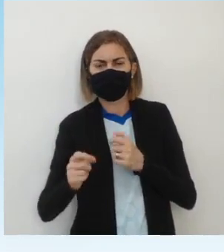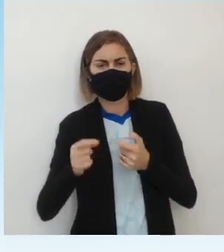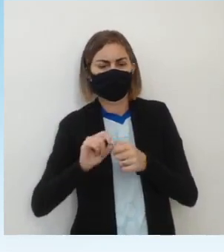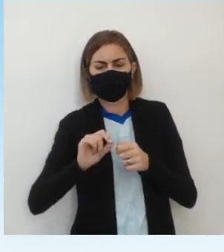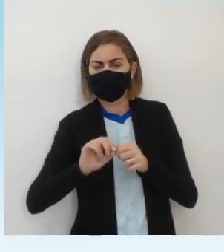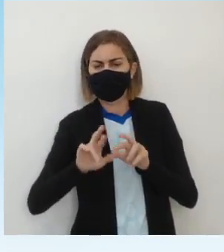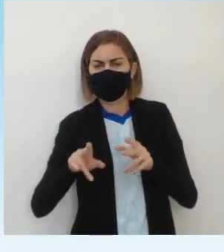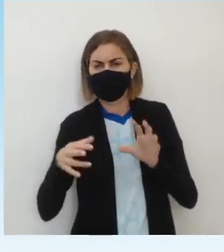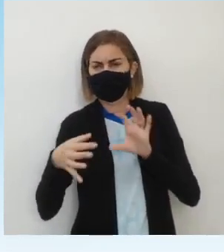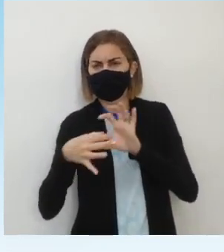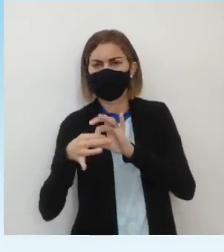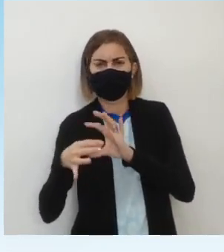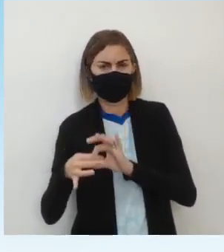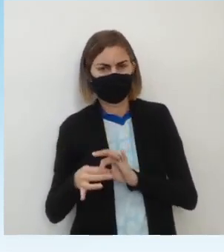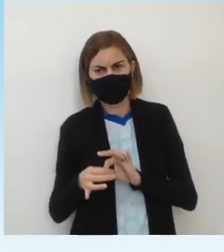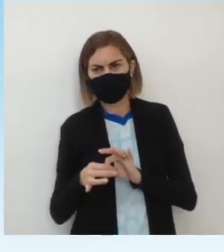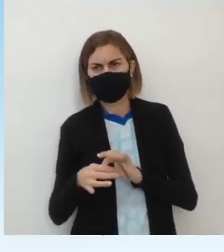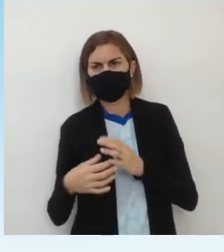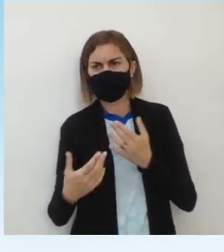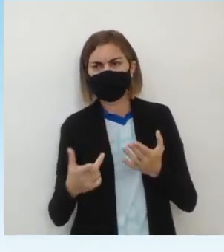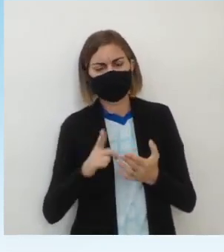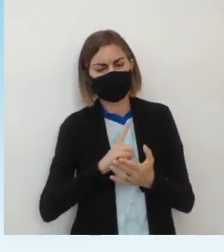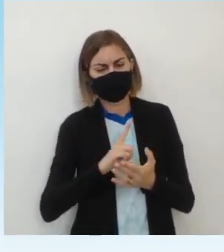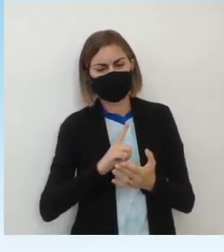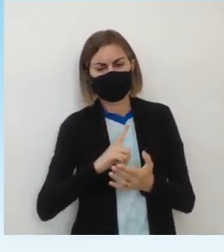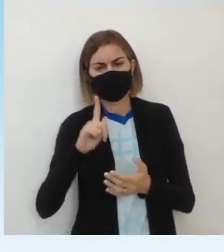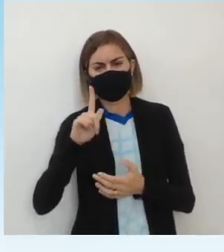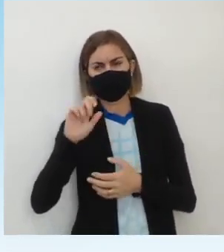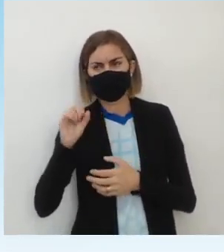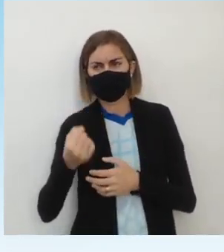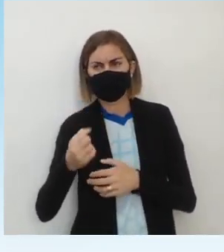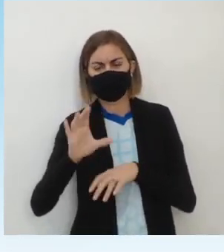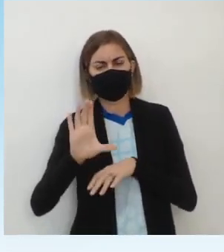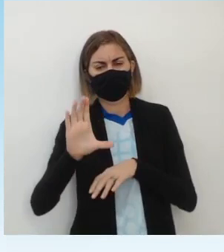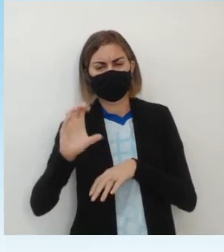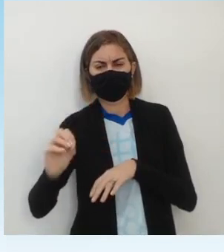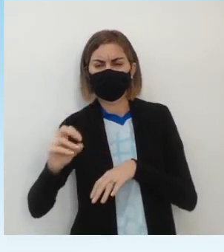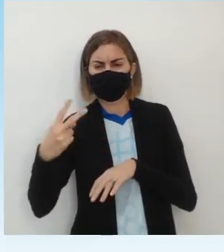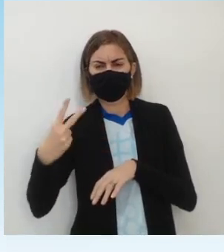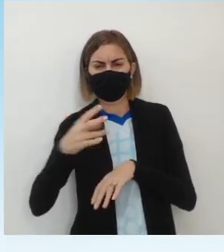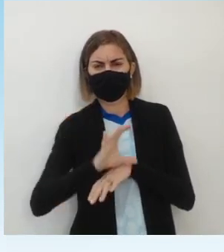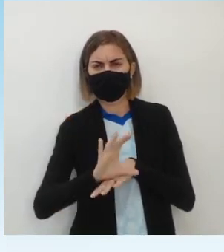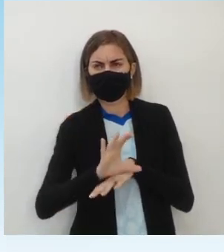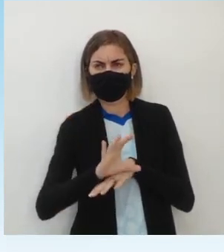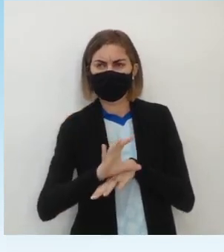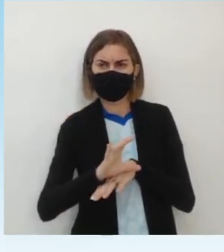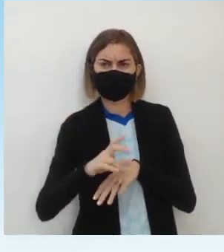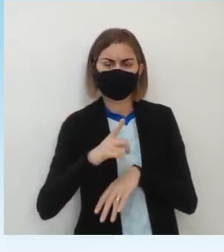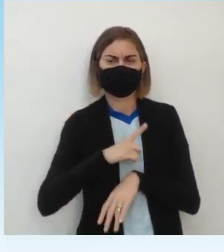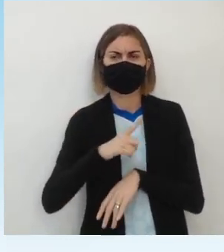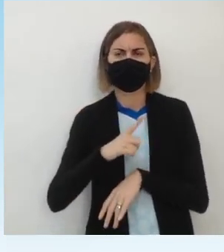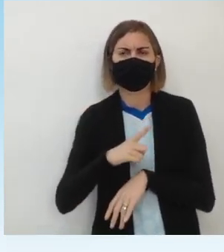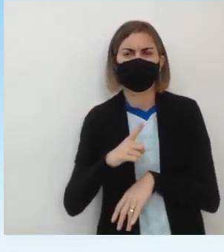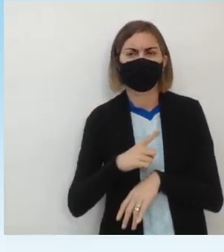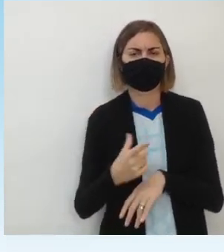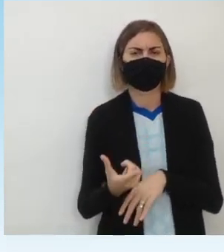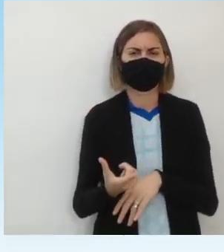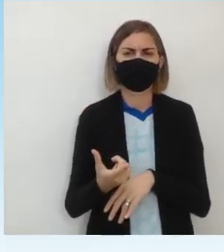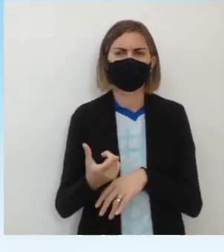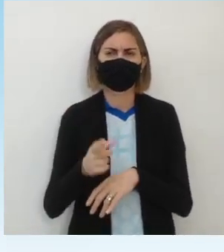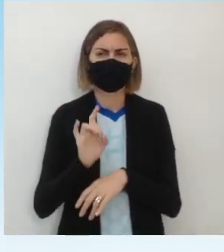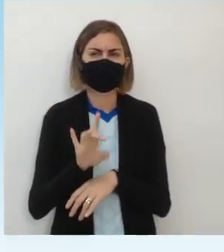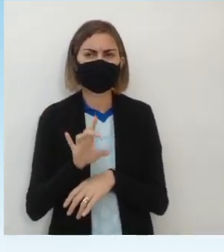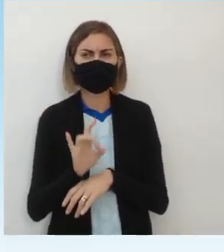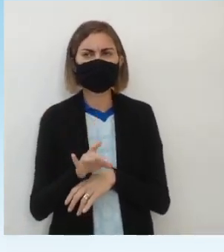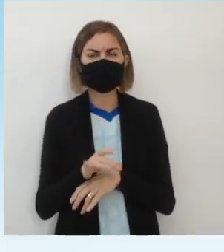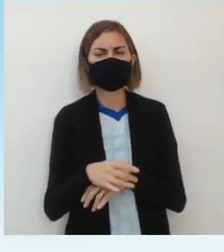Não faz ligações químicas. Temos ainda o gás carbônico, que é o CO2. E temos, acho que só,